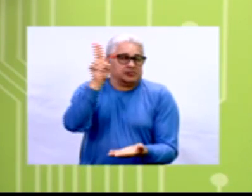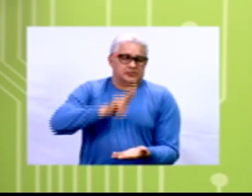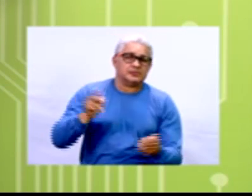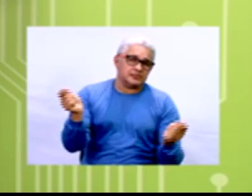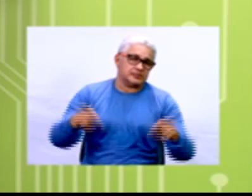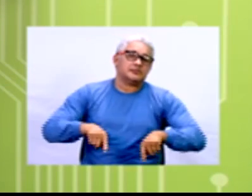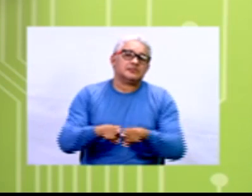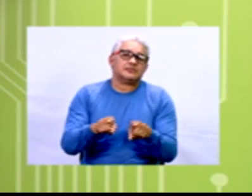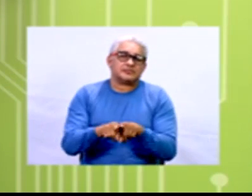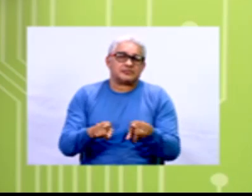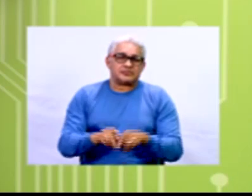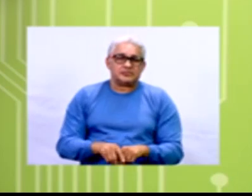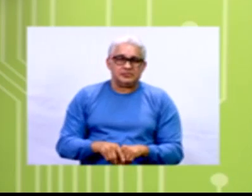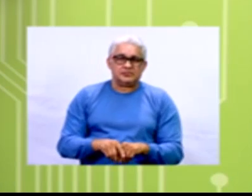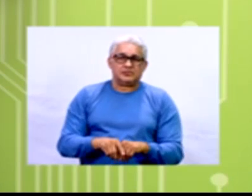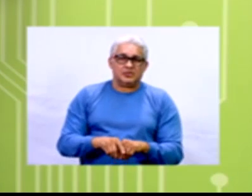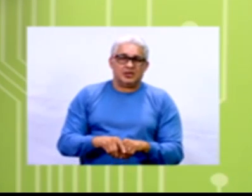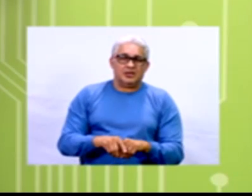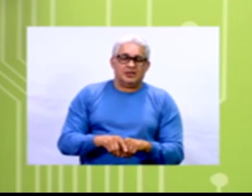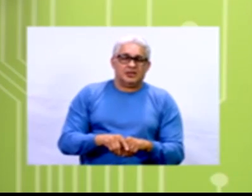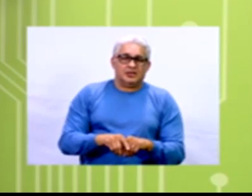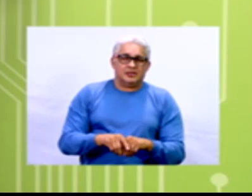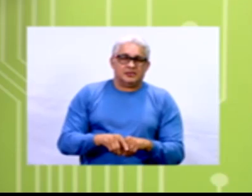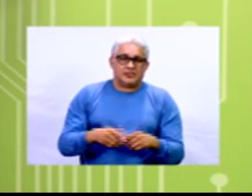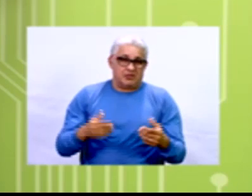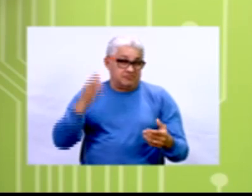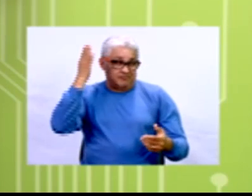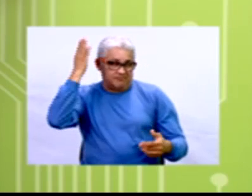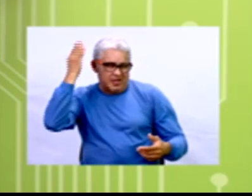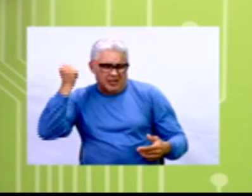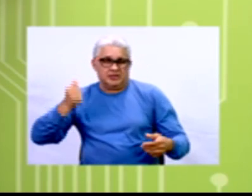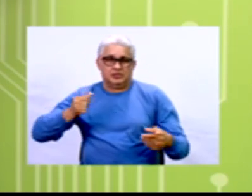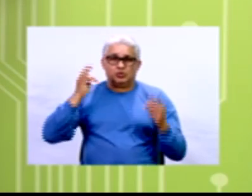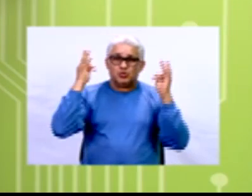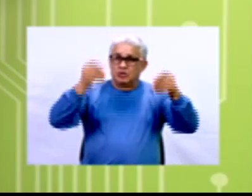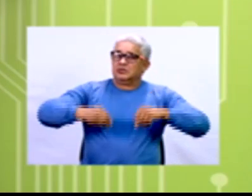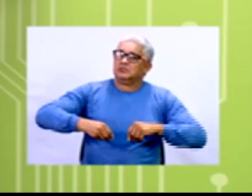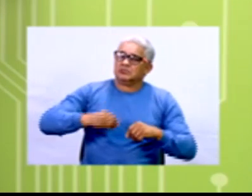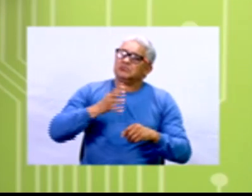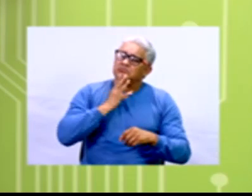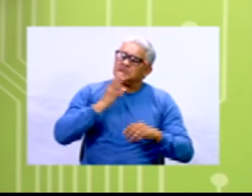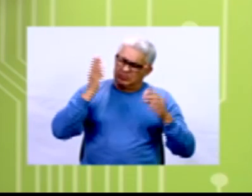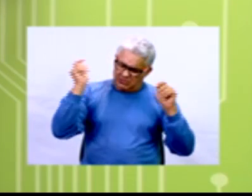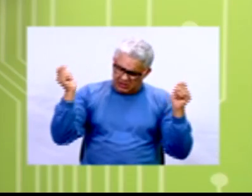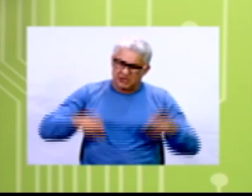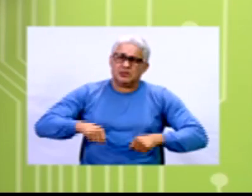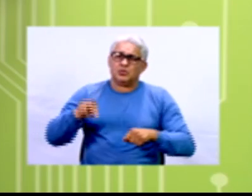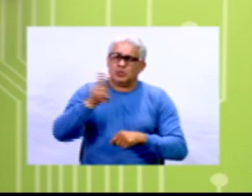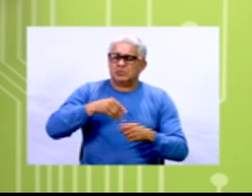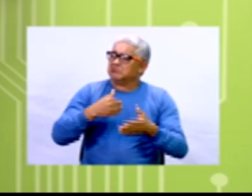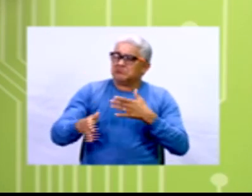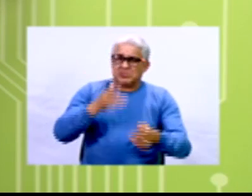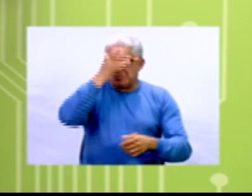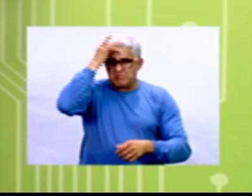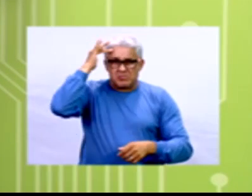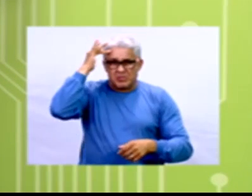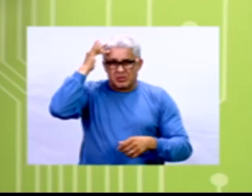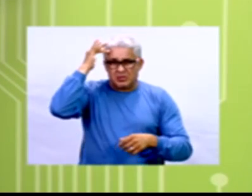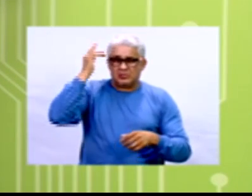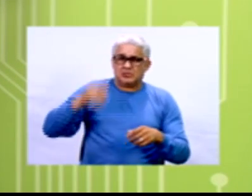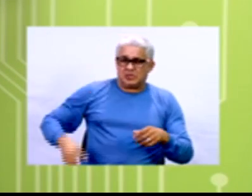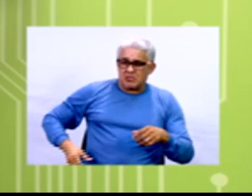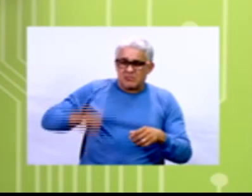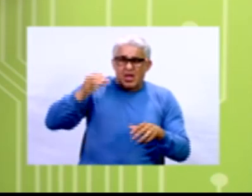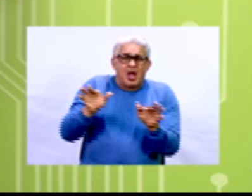utilizar, ele está muito em voga nos dias atuais, está ao alcance de todo mundo. Qualquer um com um celular, um smartphone